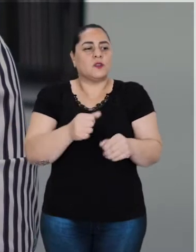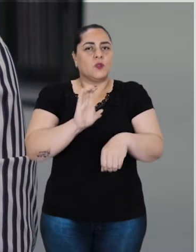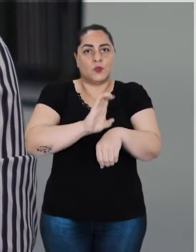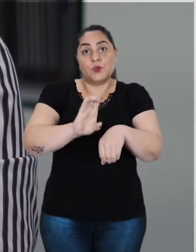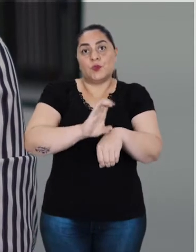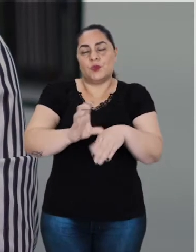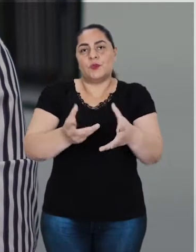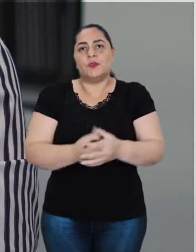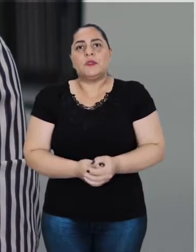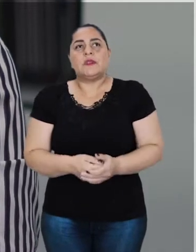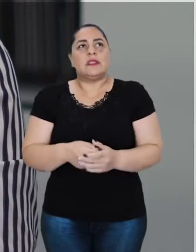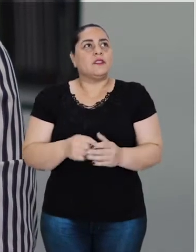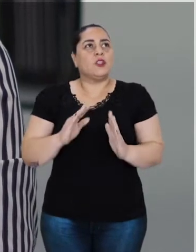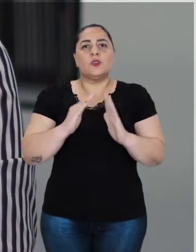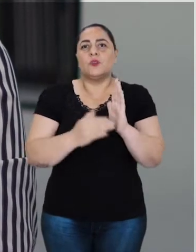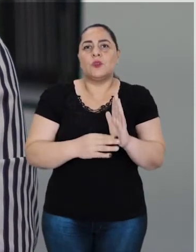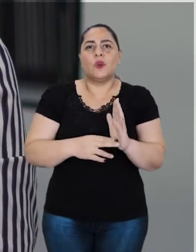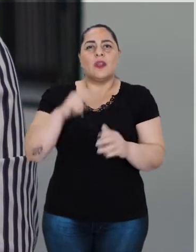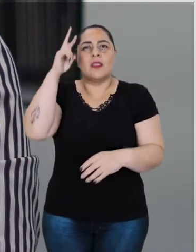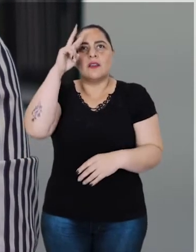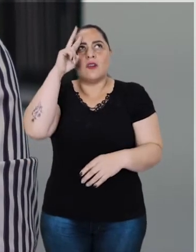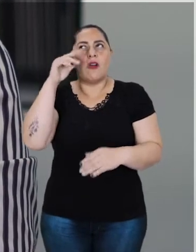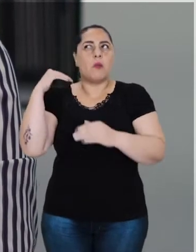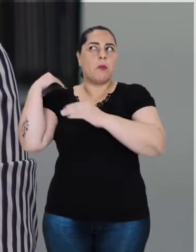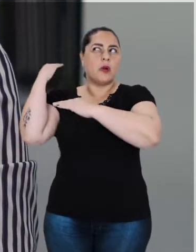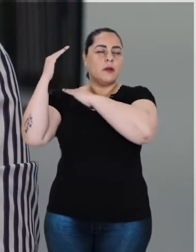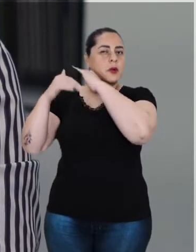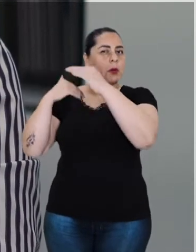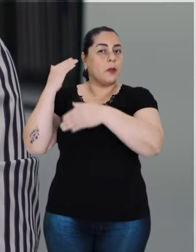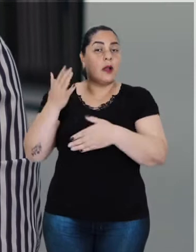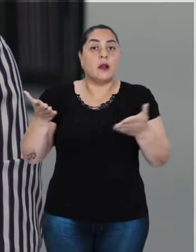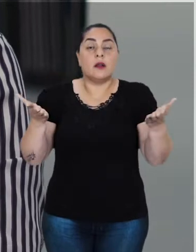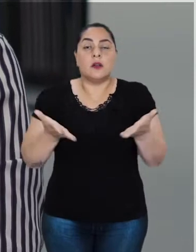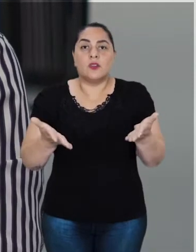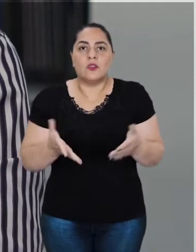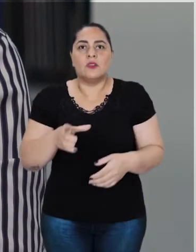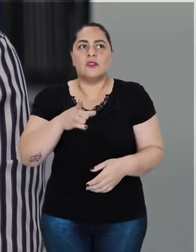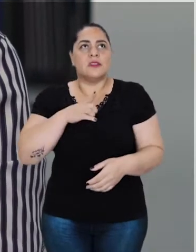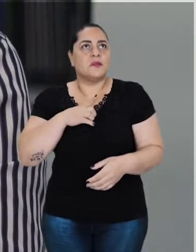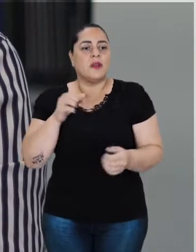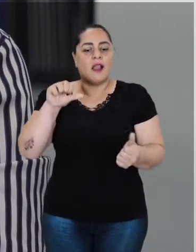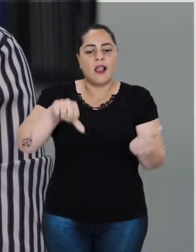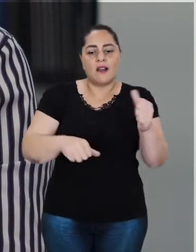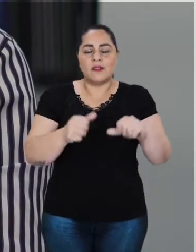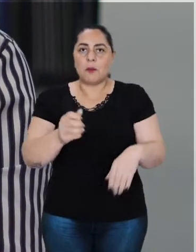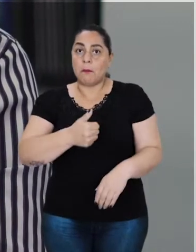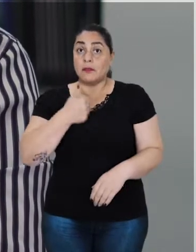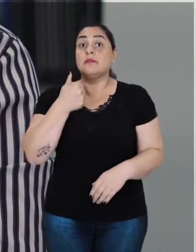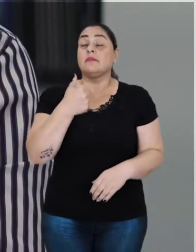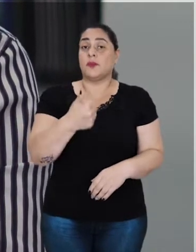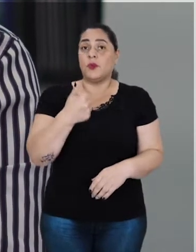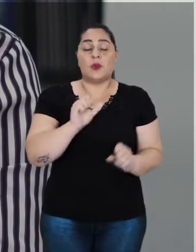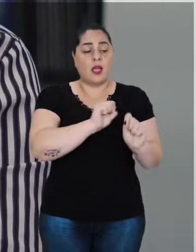né? E toda a história que nós construímos e hoje nós estamos tendo uma avaliação